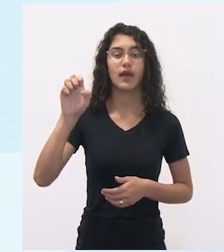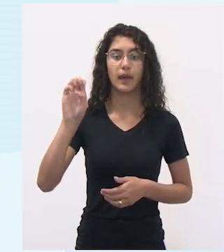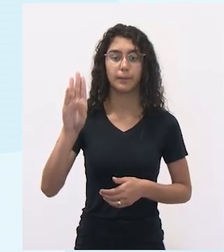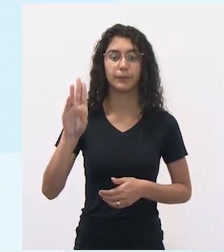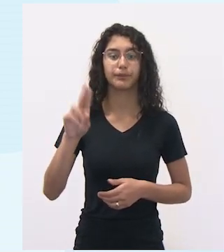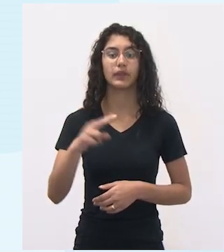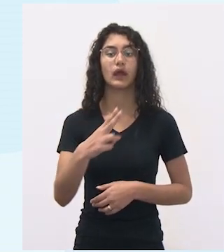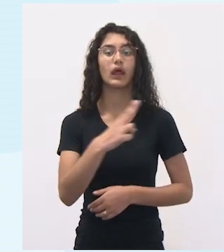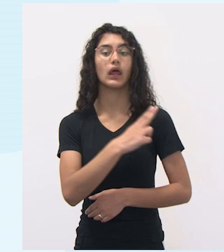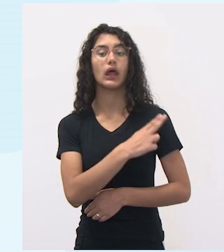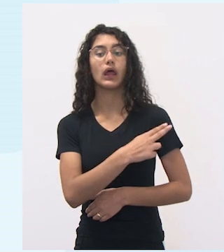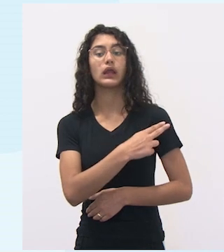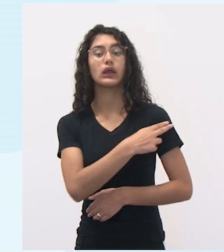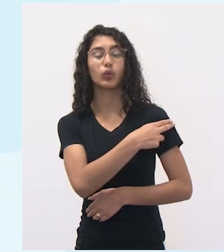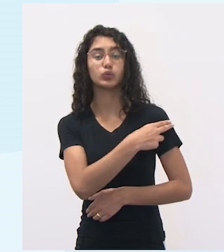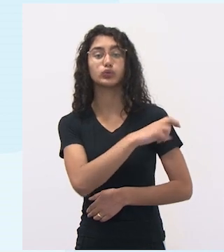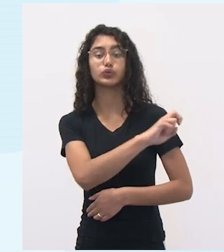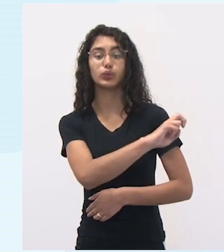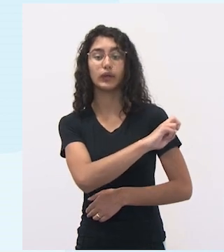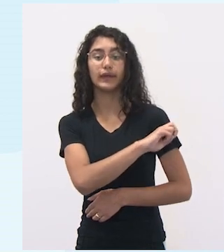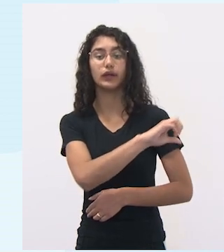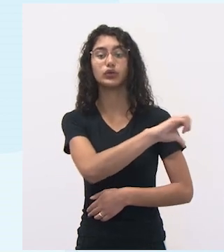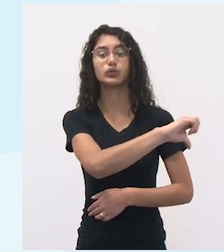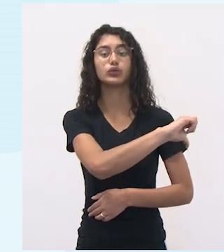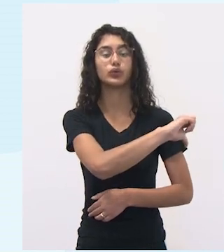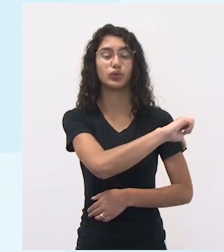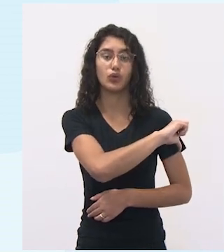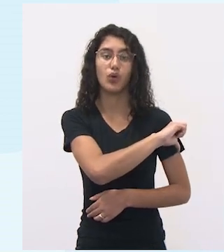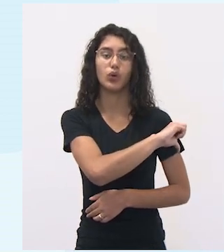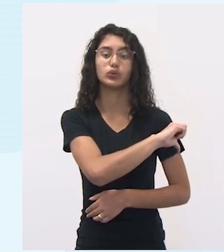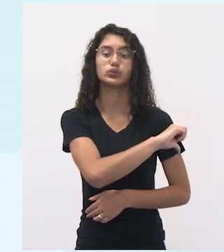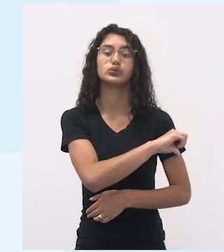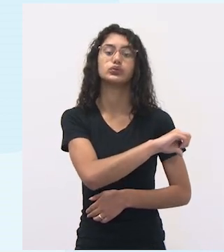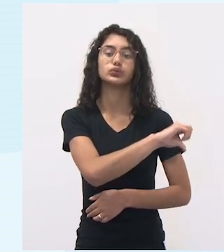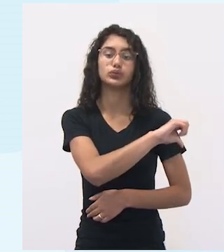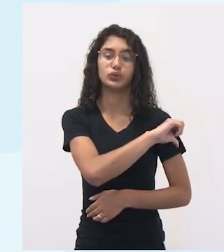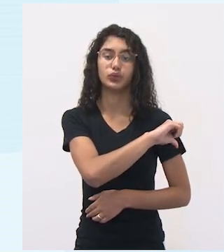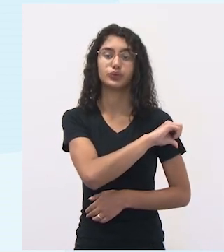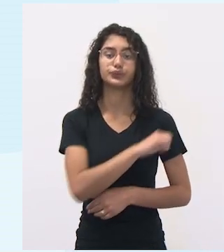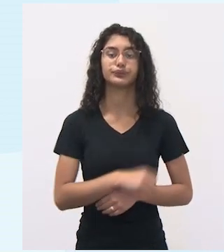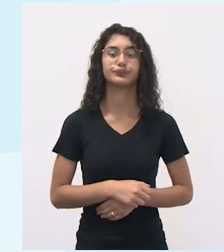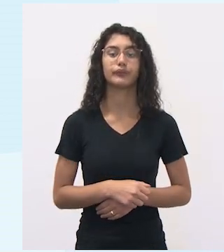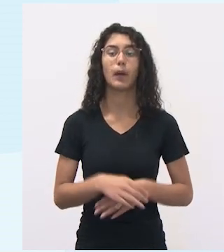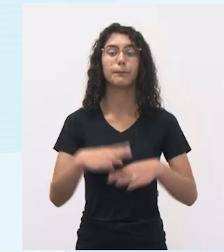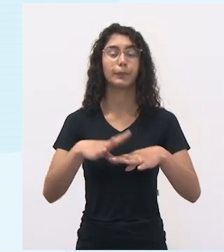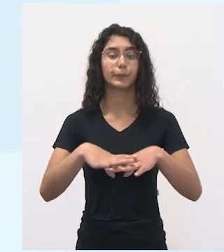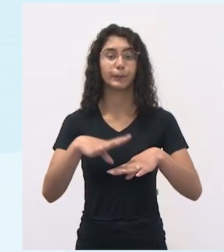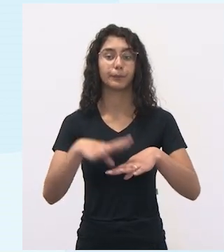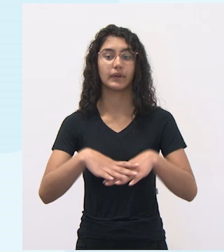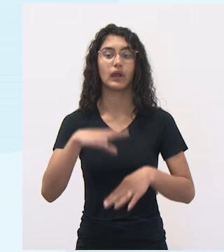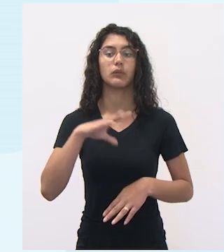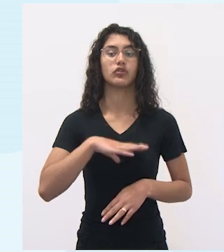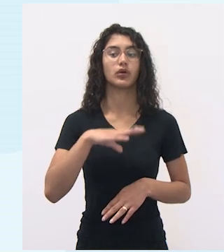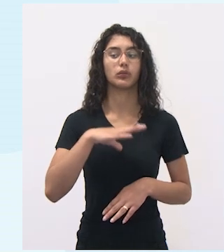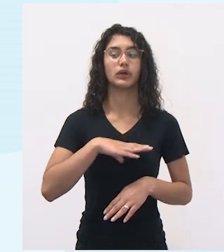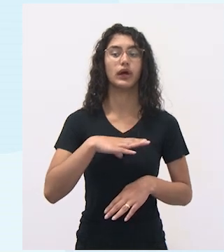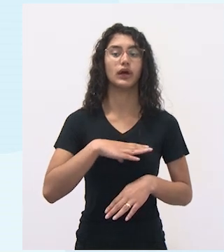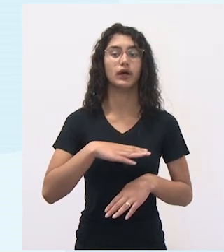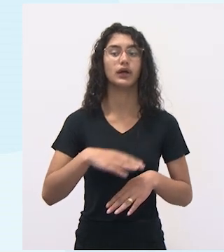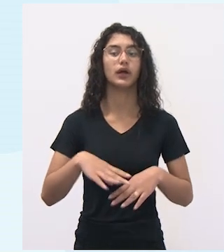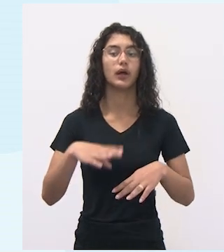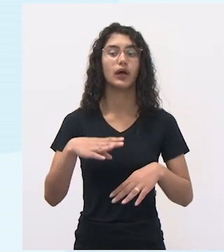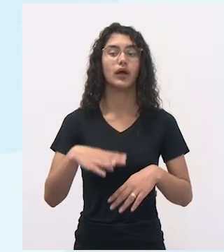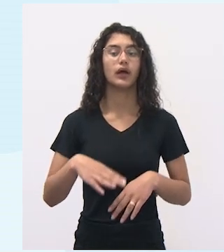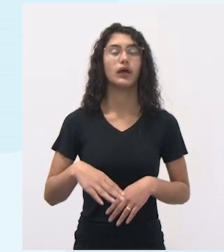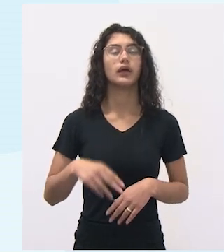de Ciências da Natureza do 9º ano, de Ciências Humanas também do 9º ano. A explicação aqui no